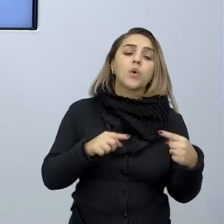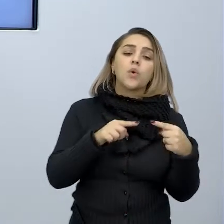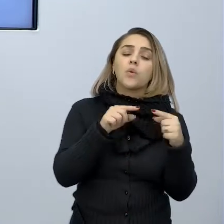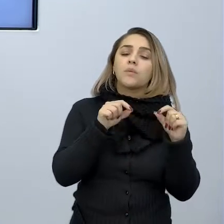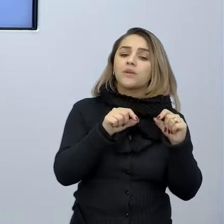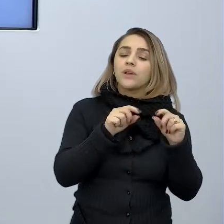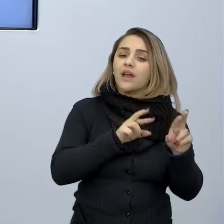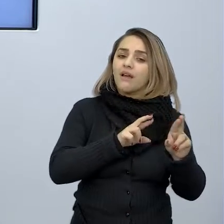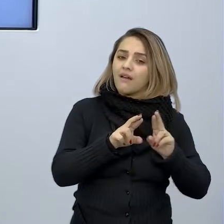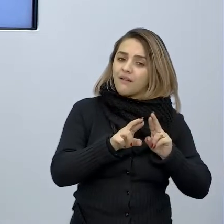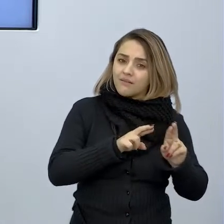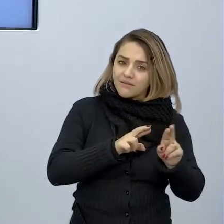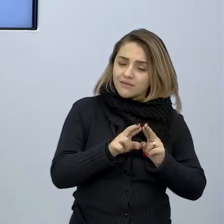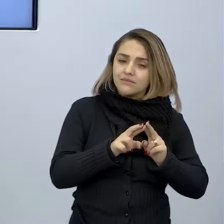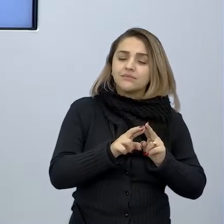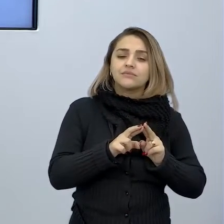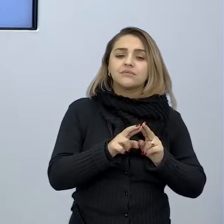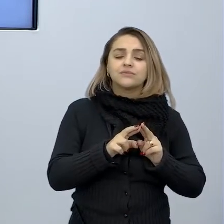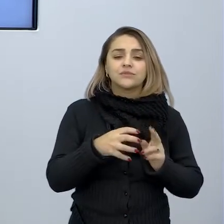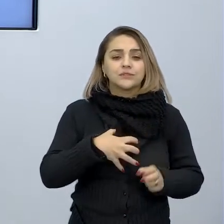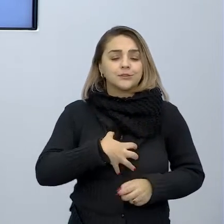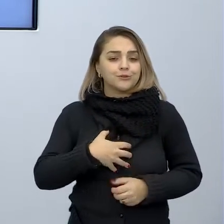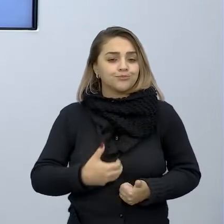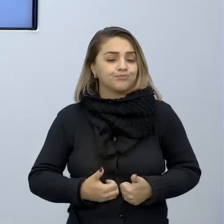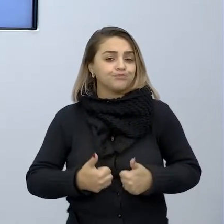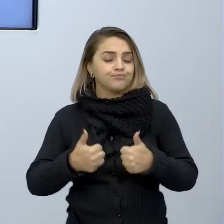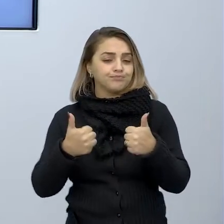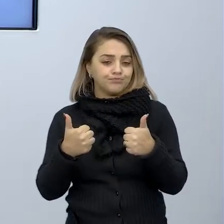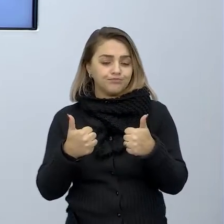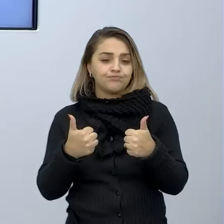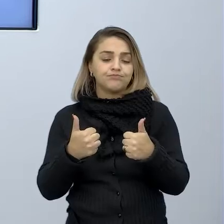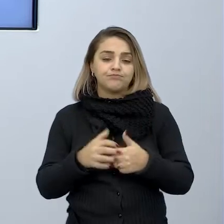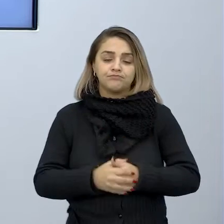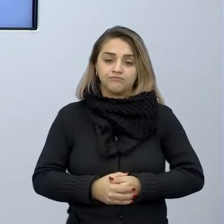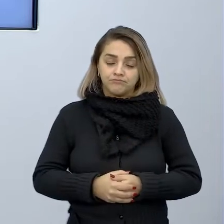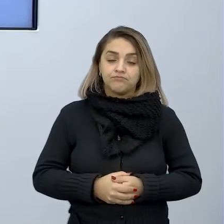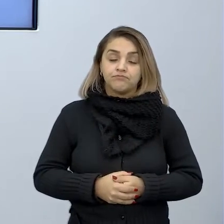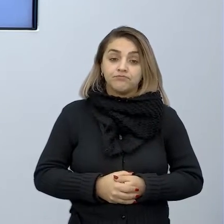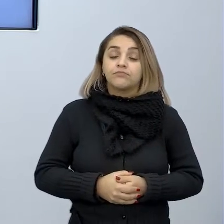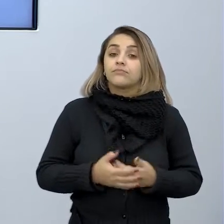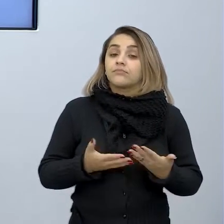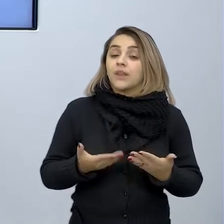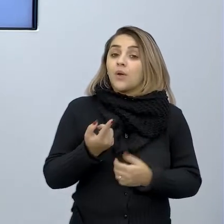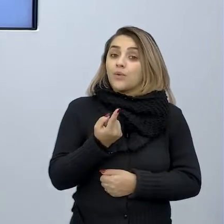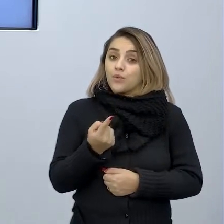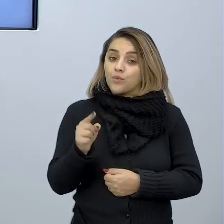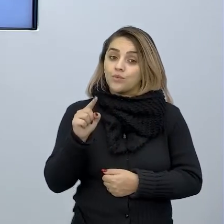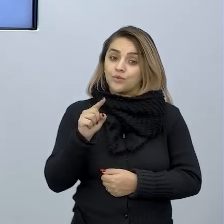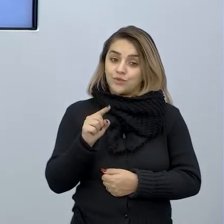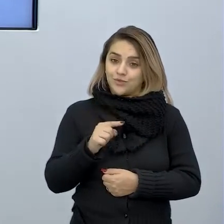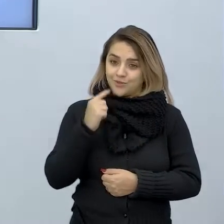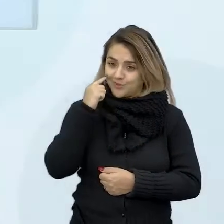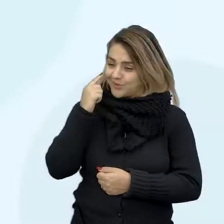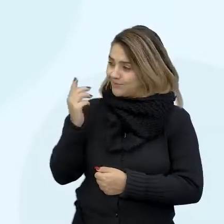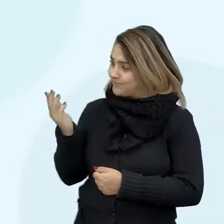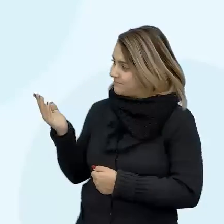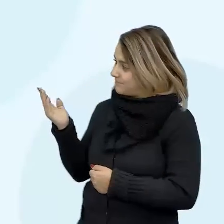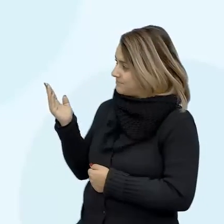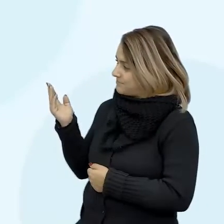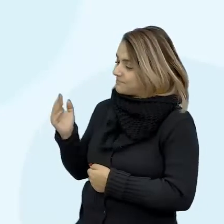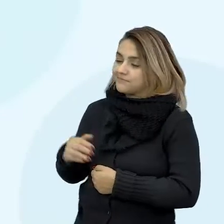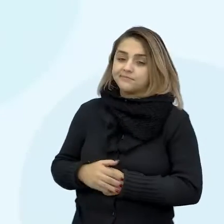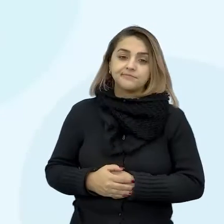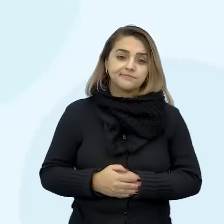a relação entre bem-estar e dignidade de alguém. E por último, vamos lá para o LED, olha lá,